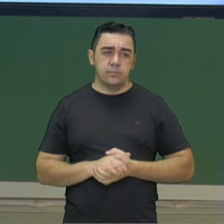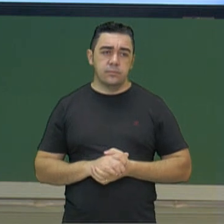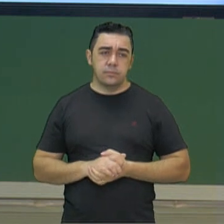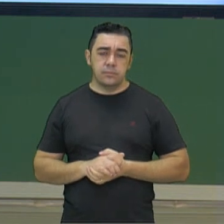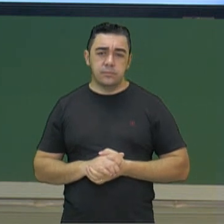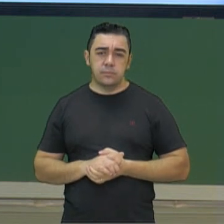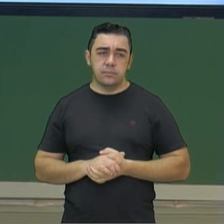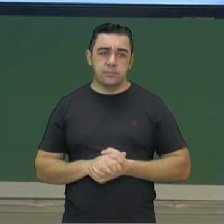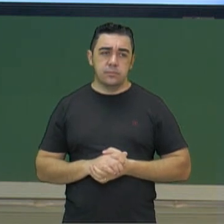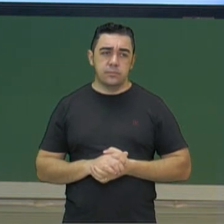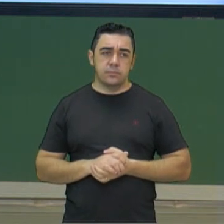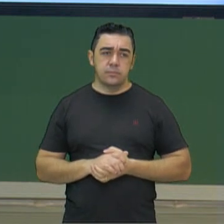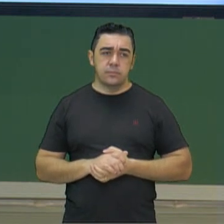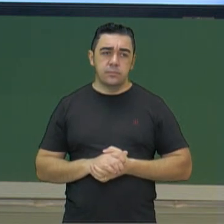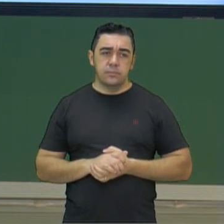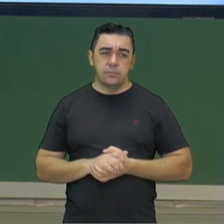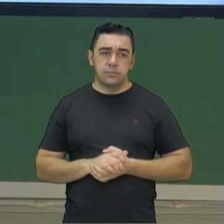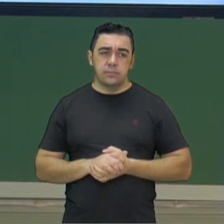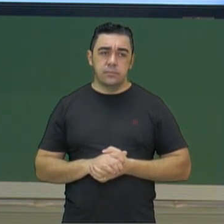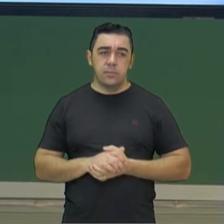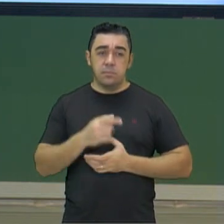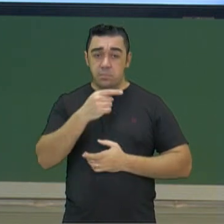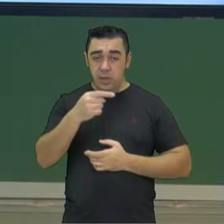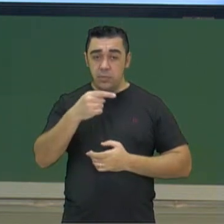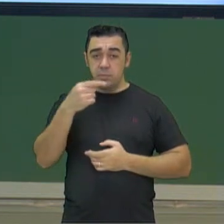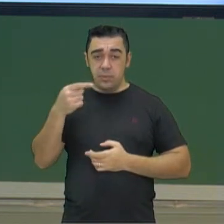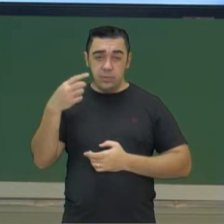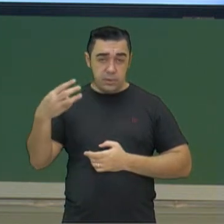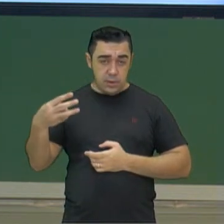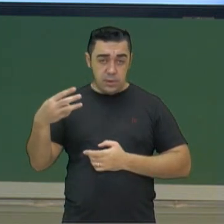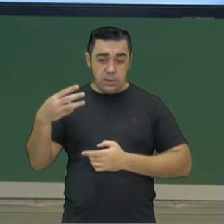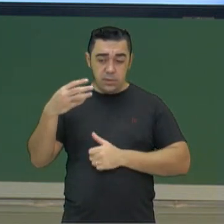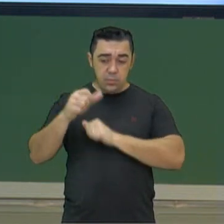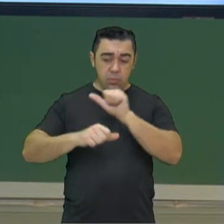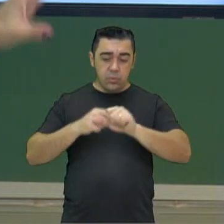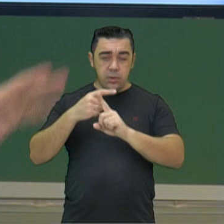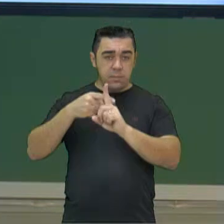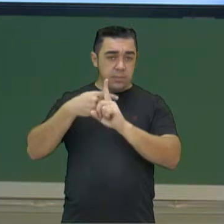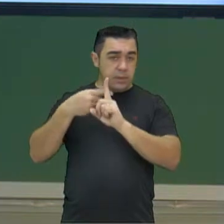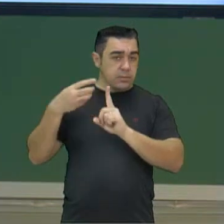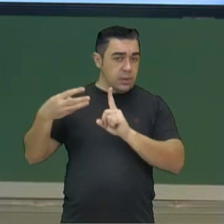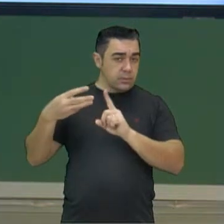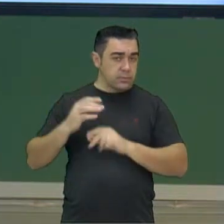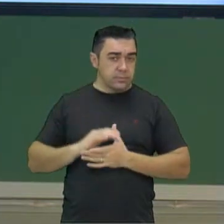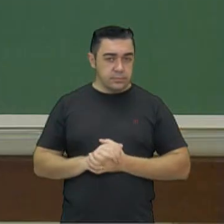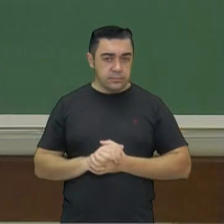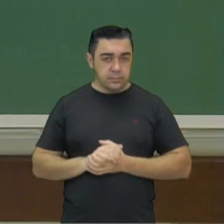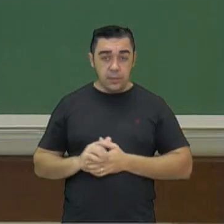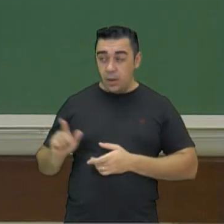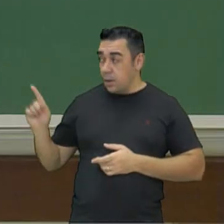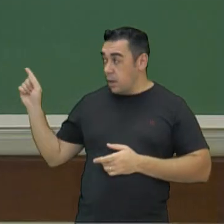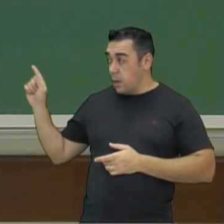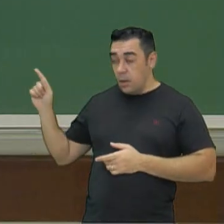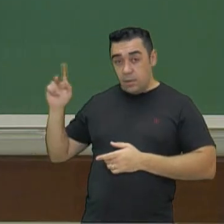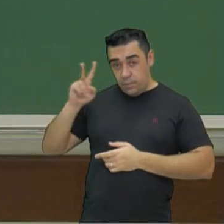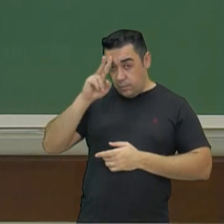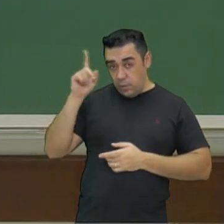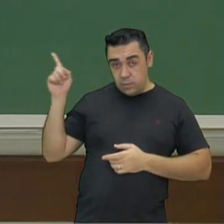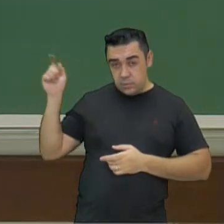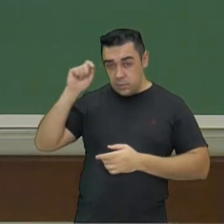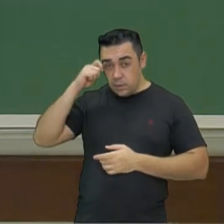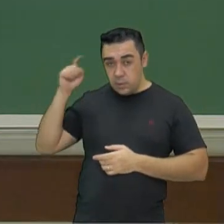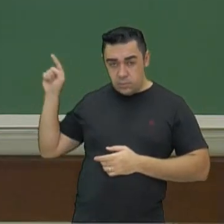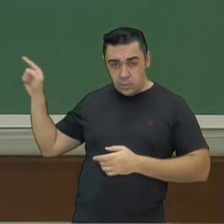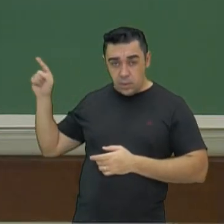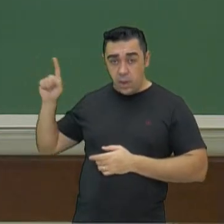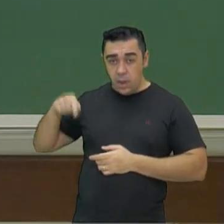25, menos 3, que fica mais 3. Então, aqui eu deixei para vocês em negrito a equação, que é o resultado,